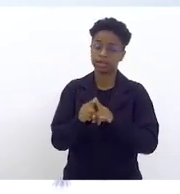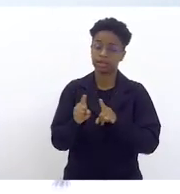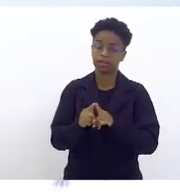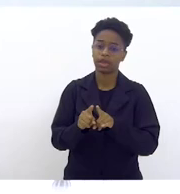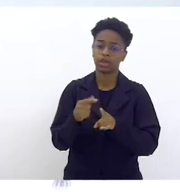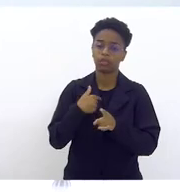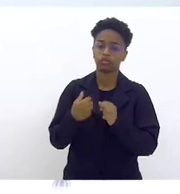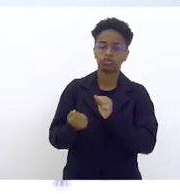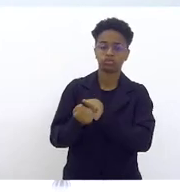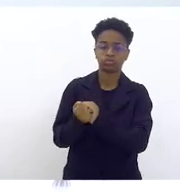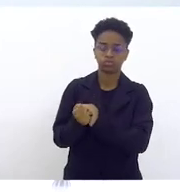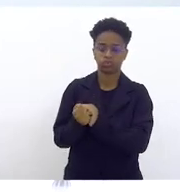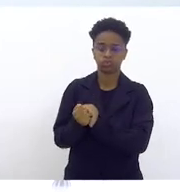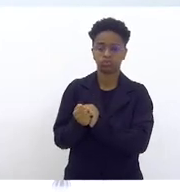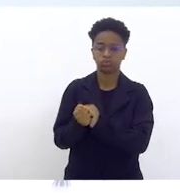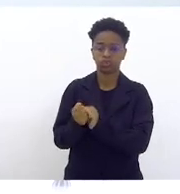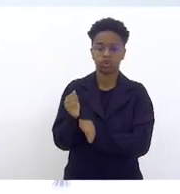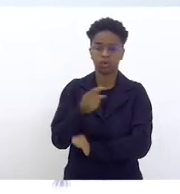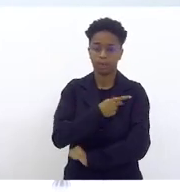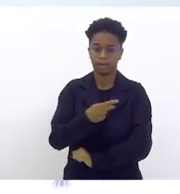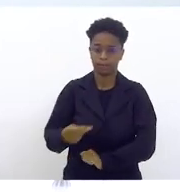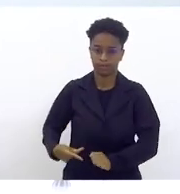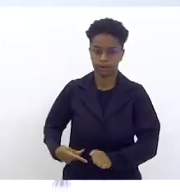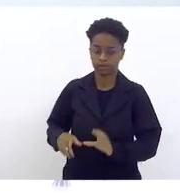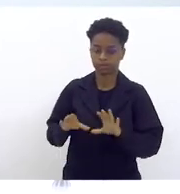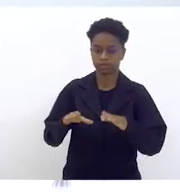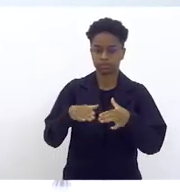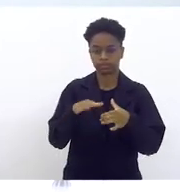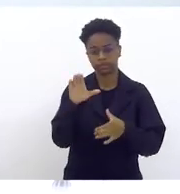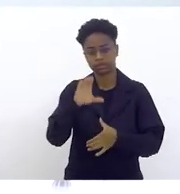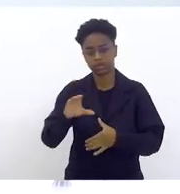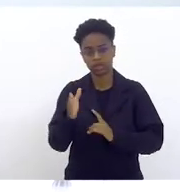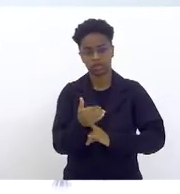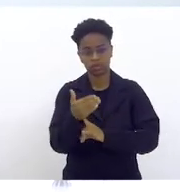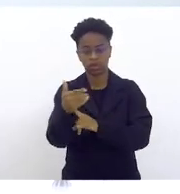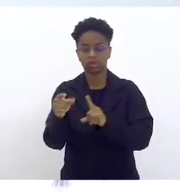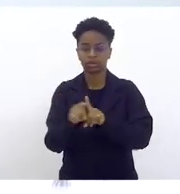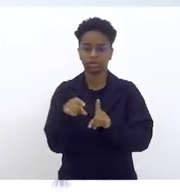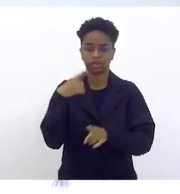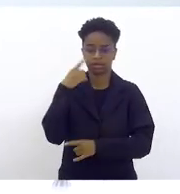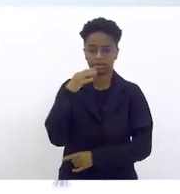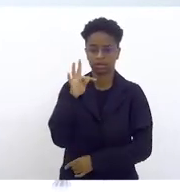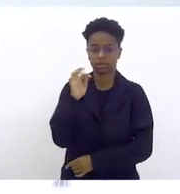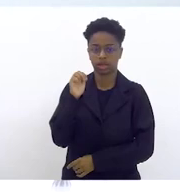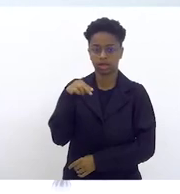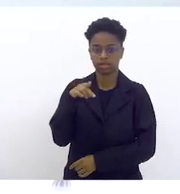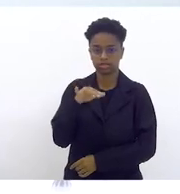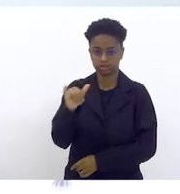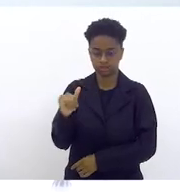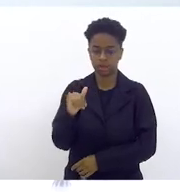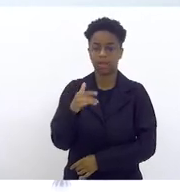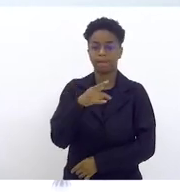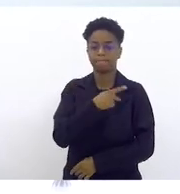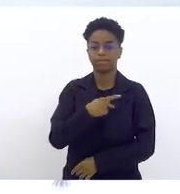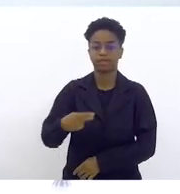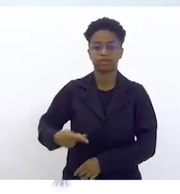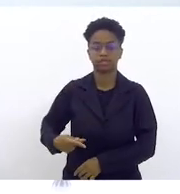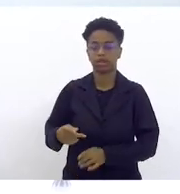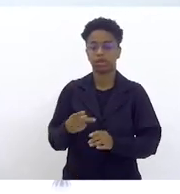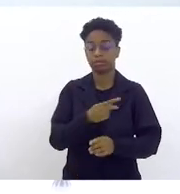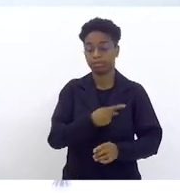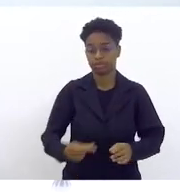eu como presidente da Comissão da Ciência e Tecnologia e o deputado também como presidente da Comissão da Saúde então